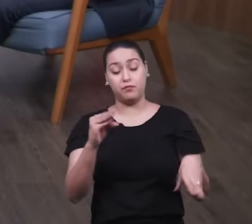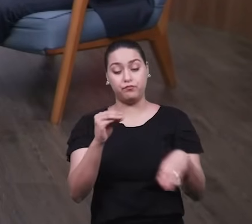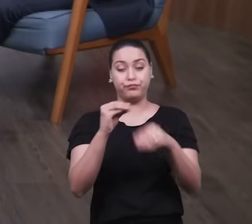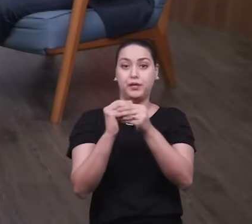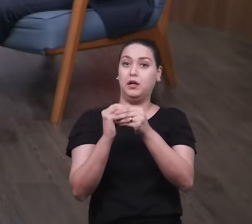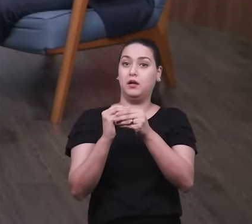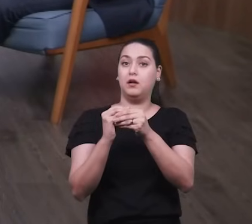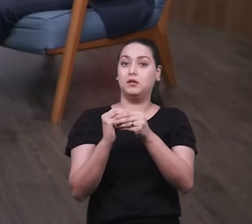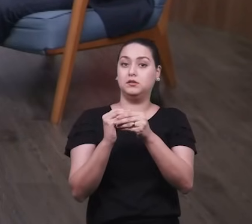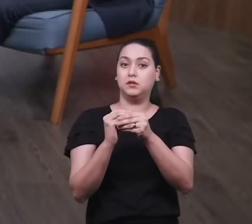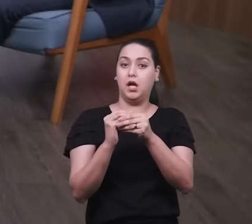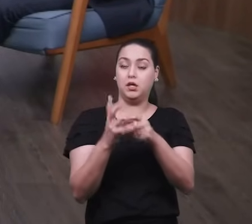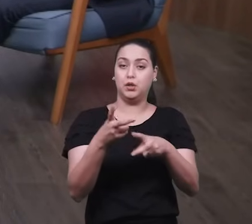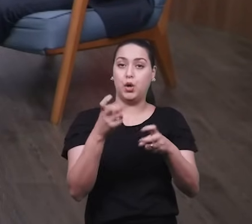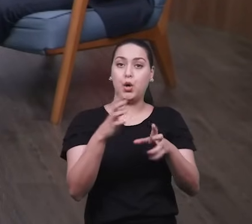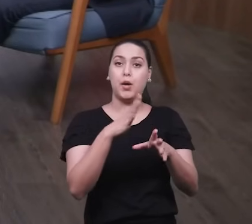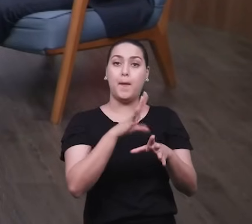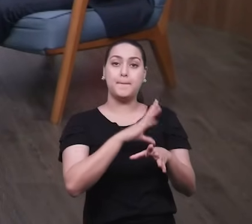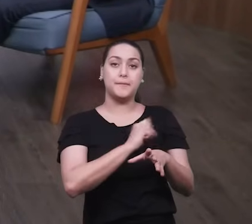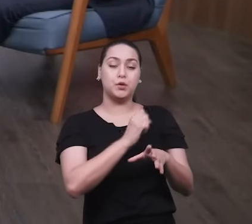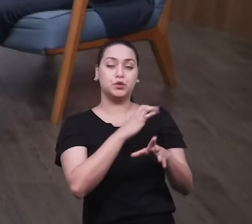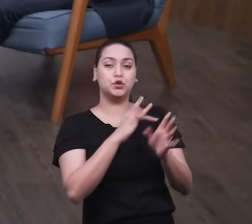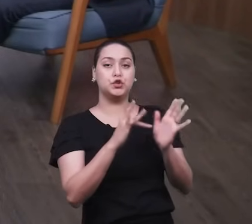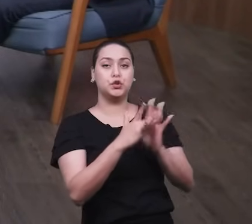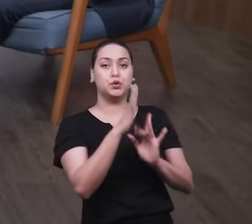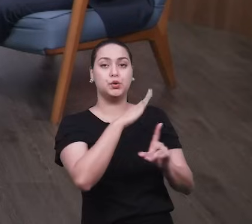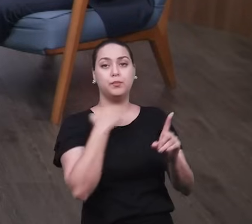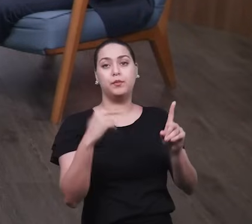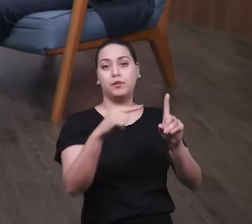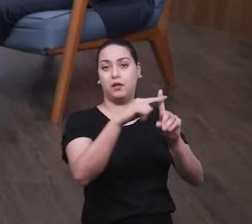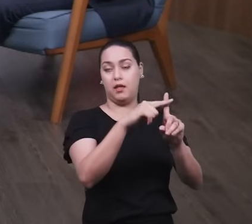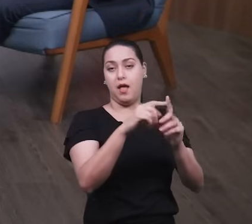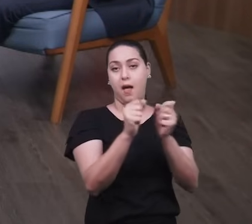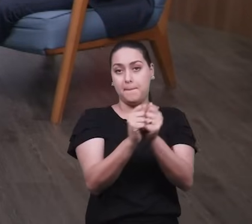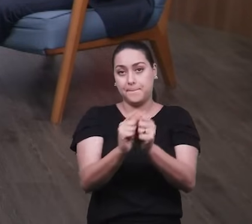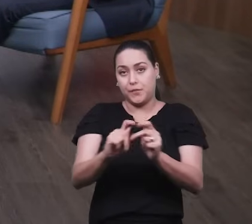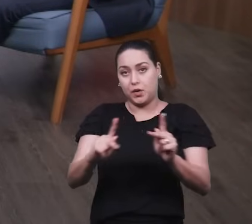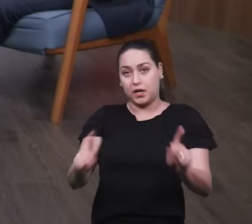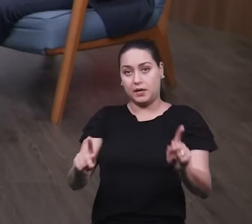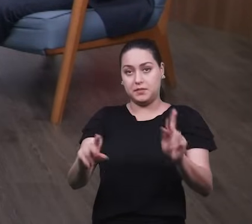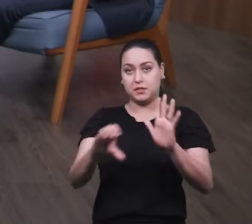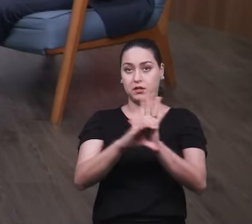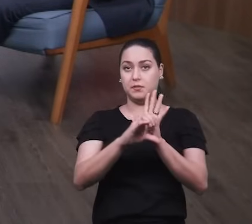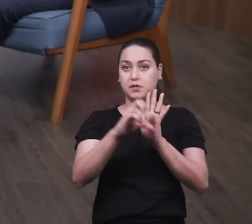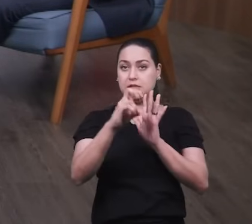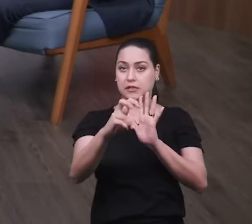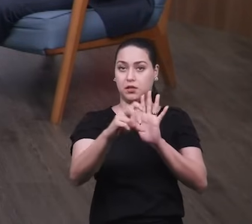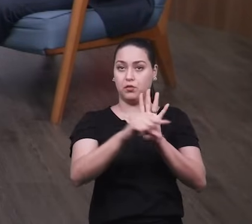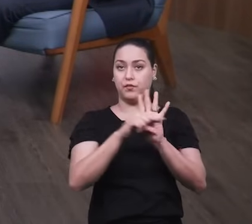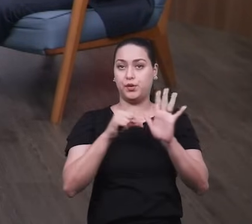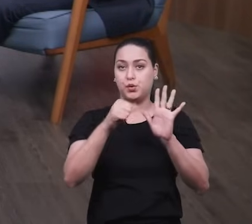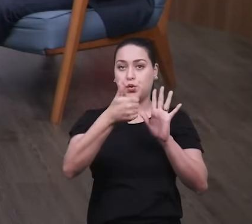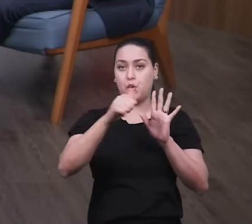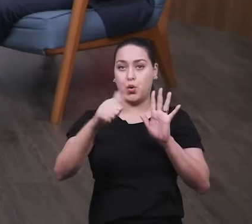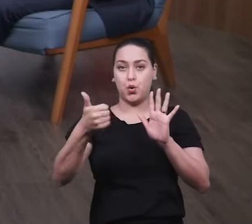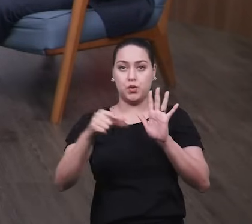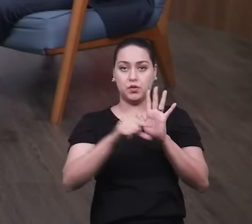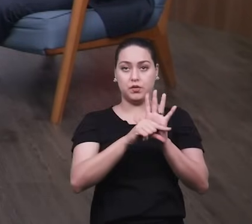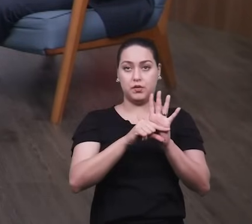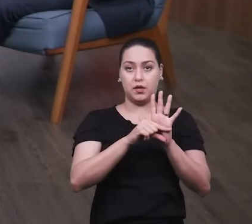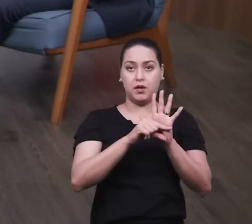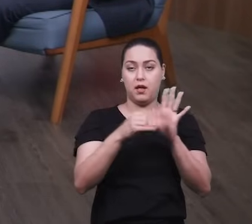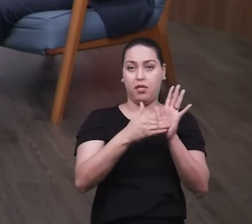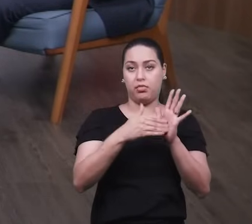reconhecimento e valorização do sacrifício do Senhor Jesus, nós vamos ler o texto em Apocalipse 5, 11